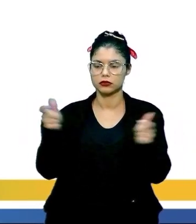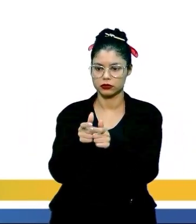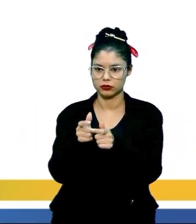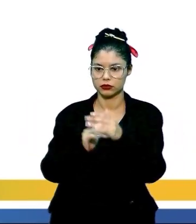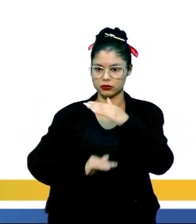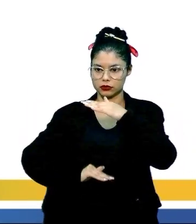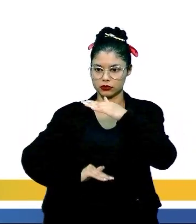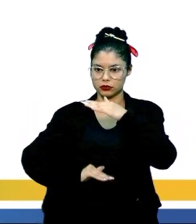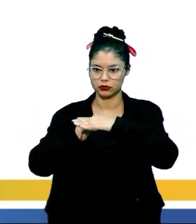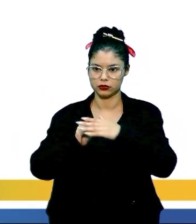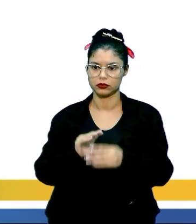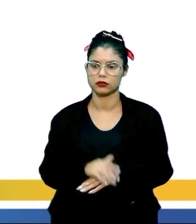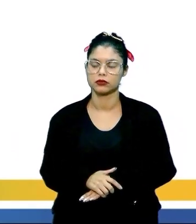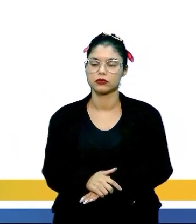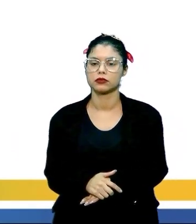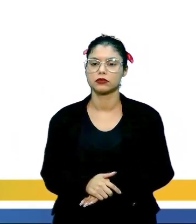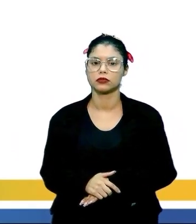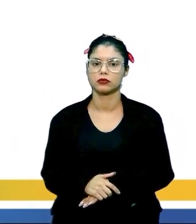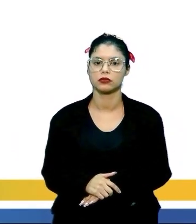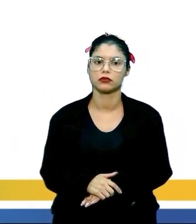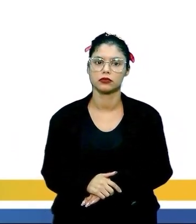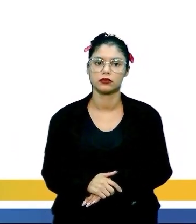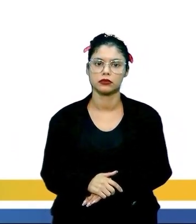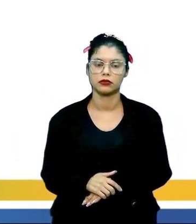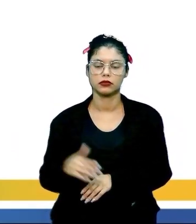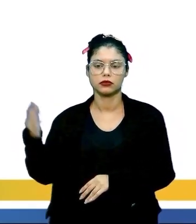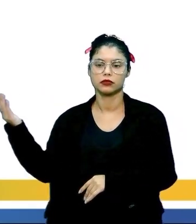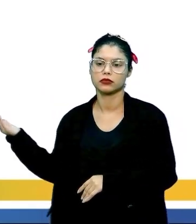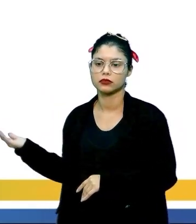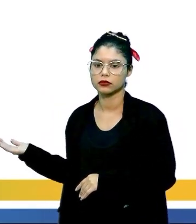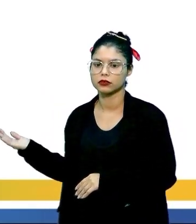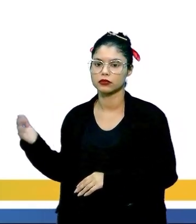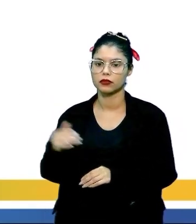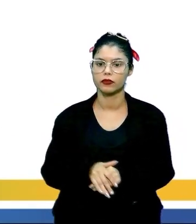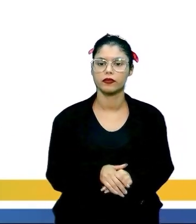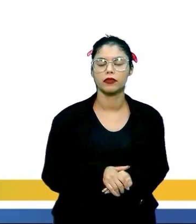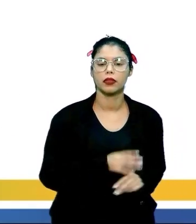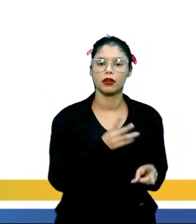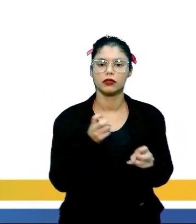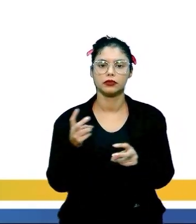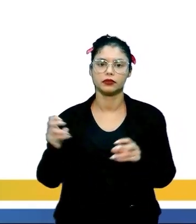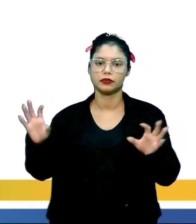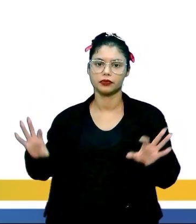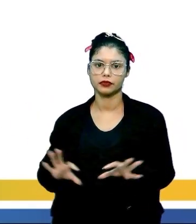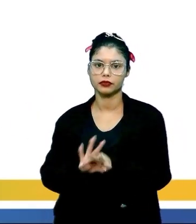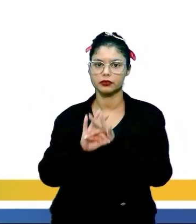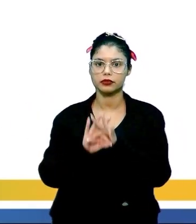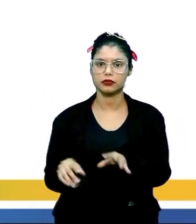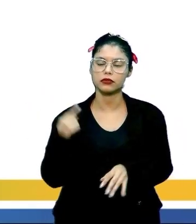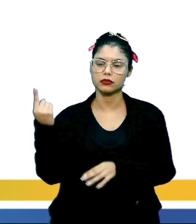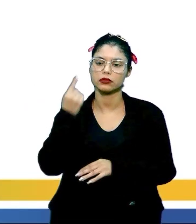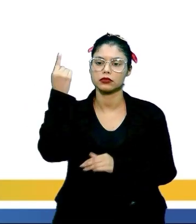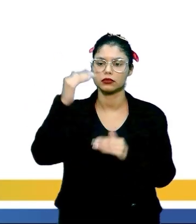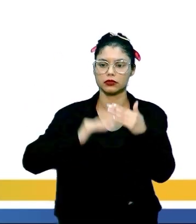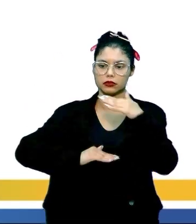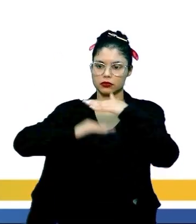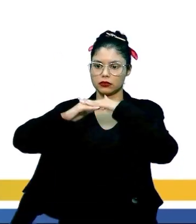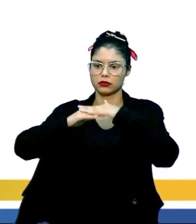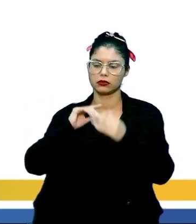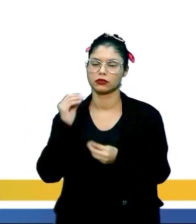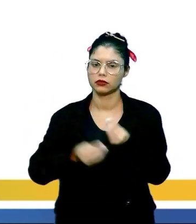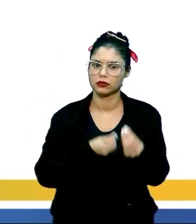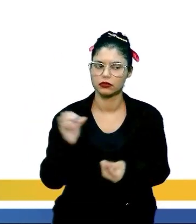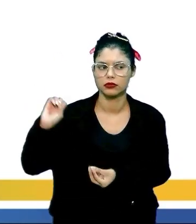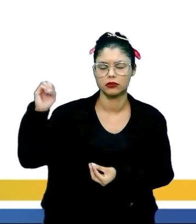às baixas pressões. Nesse caso, nós podemos também ver uma relação de altitude e pressão. Como